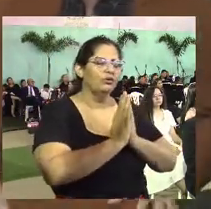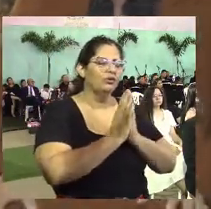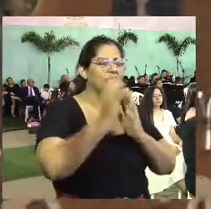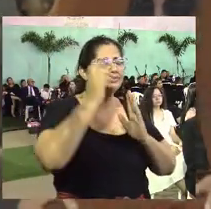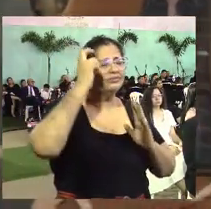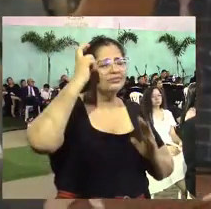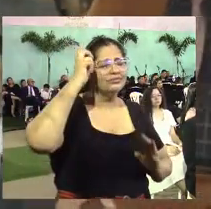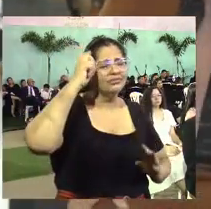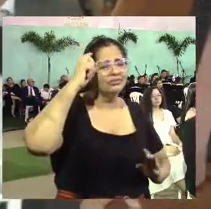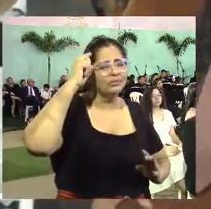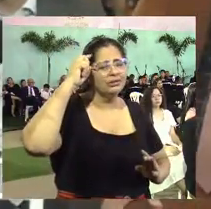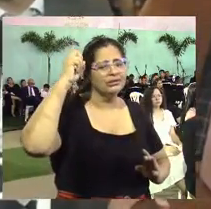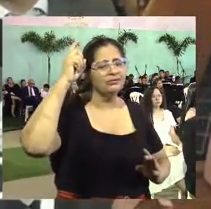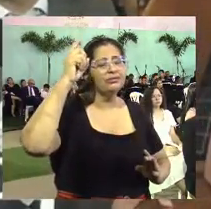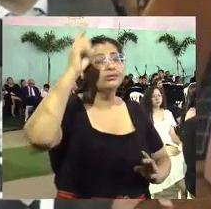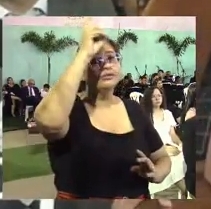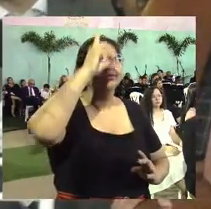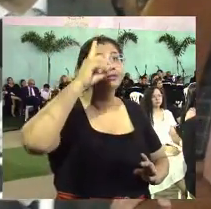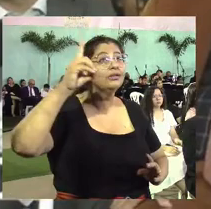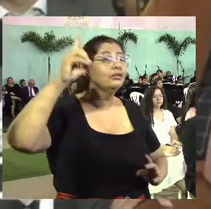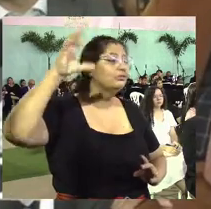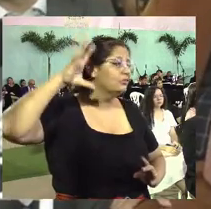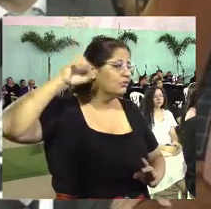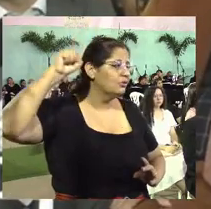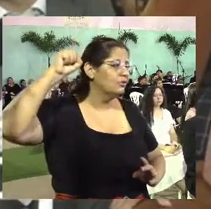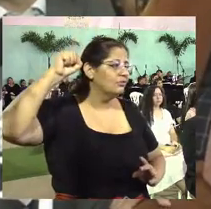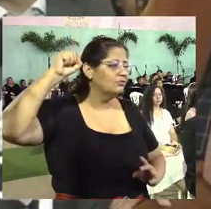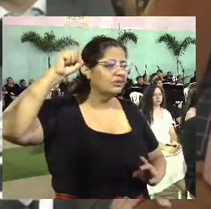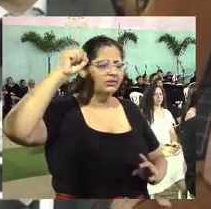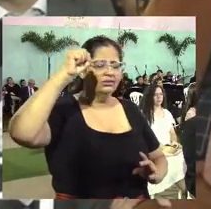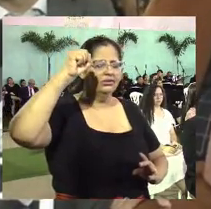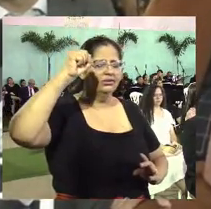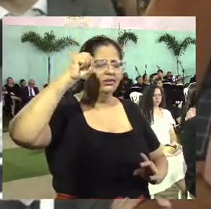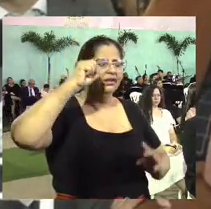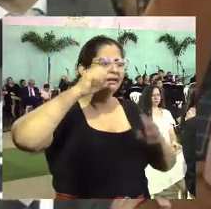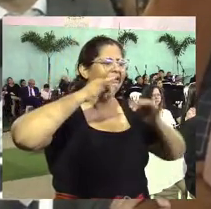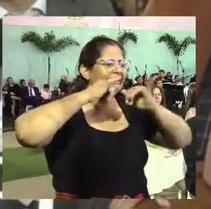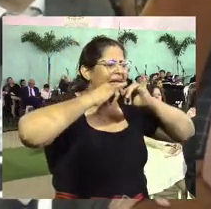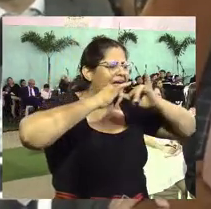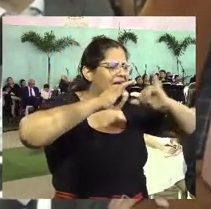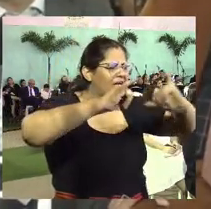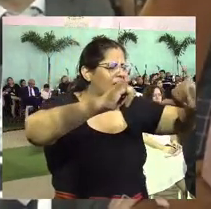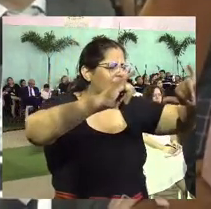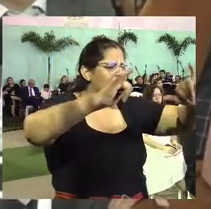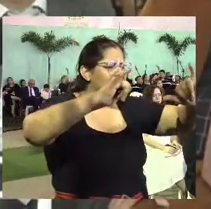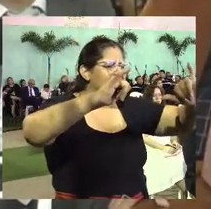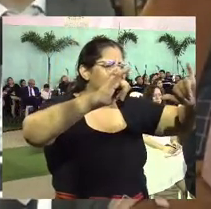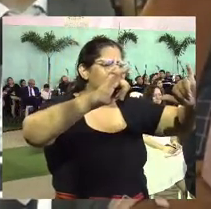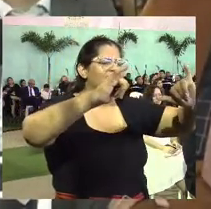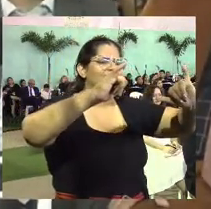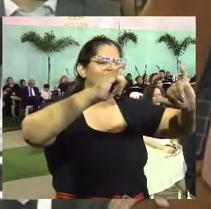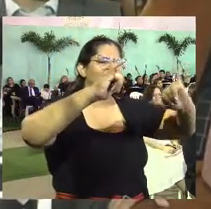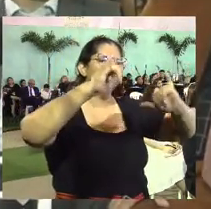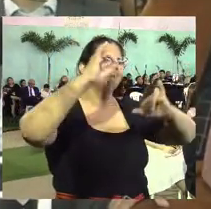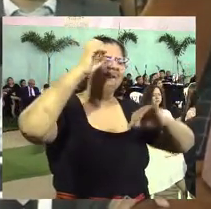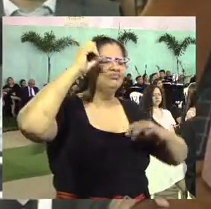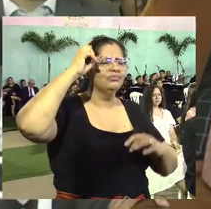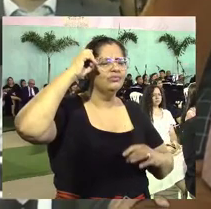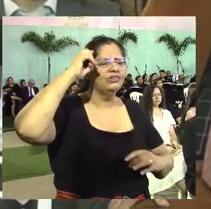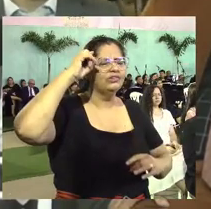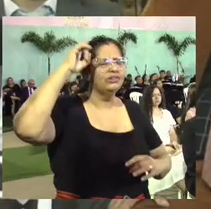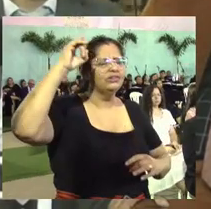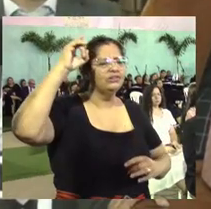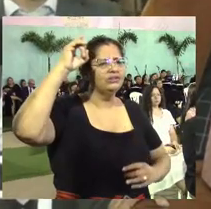no pensamento que Deus está te ouvindo grita aí na tua mente a pessoa tá entubada em coma mas eu acreditava